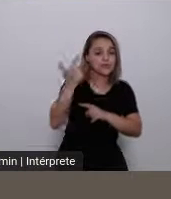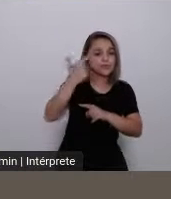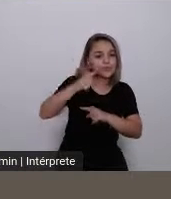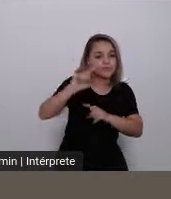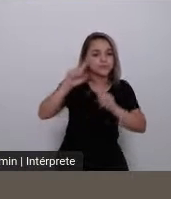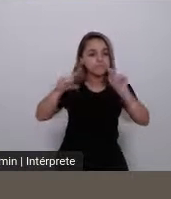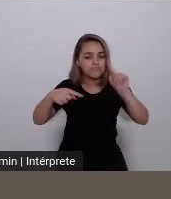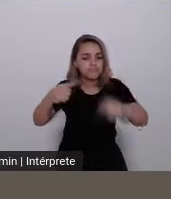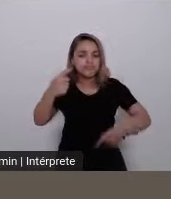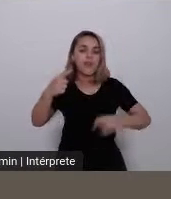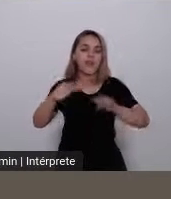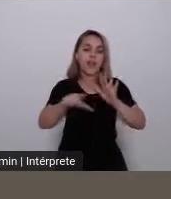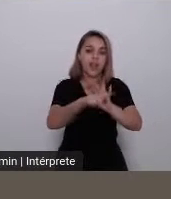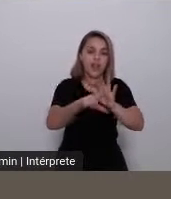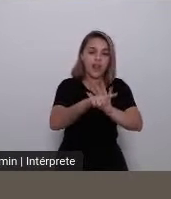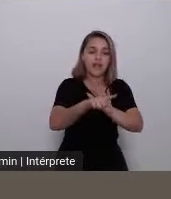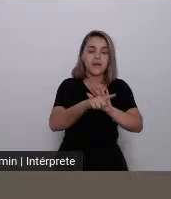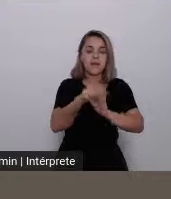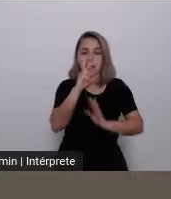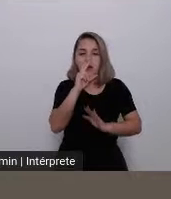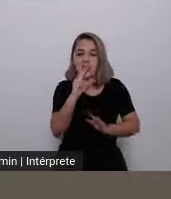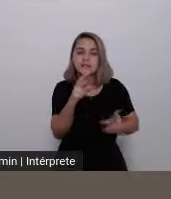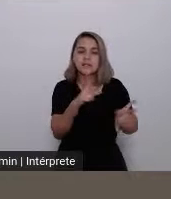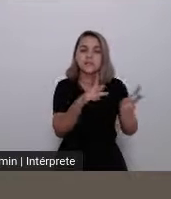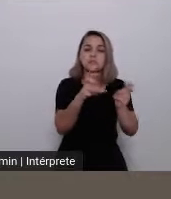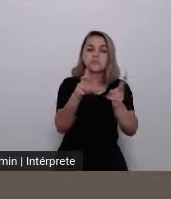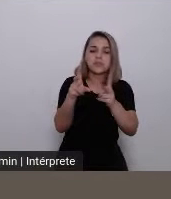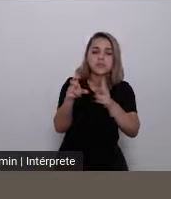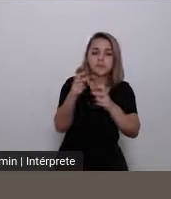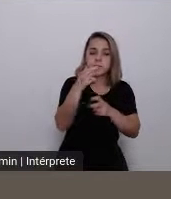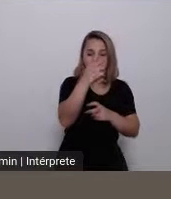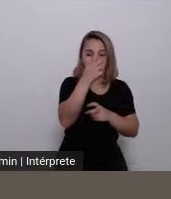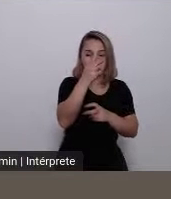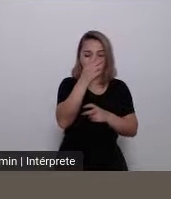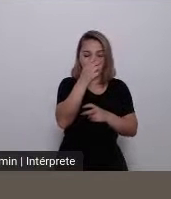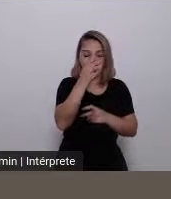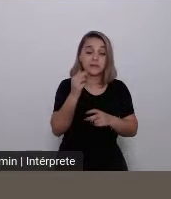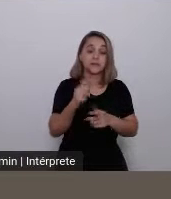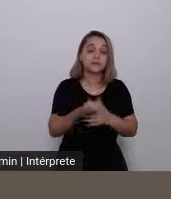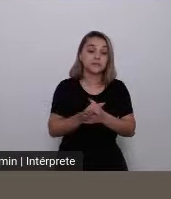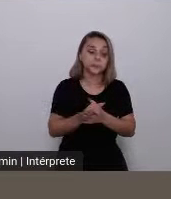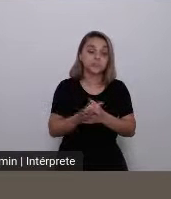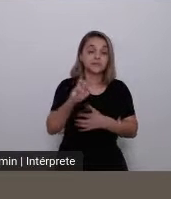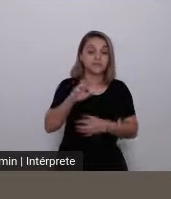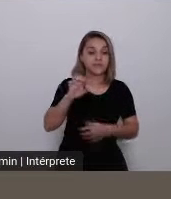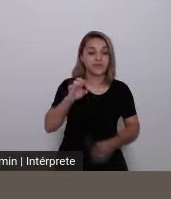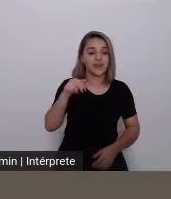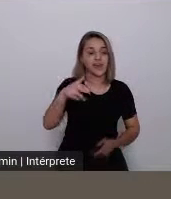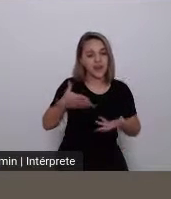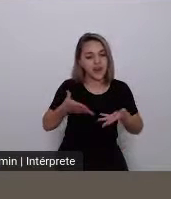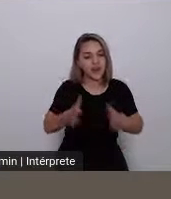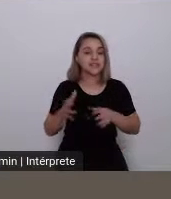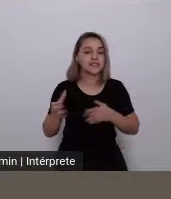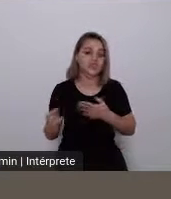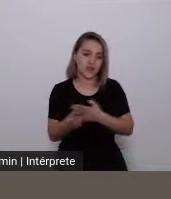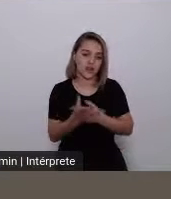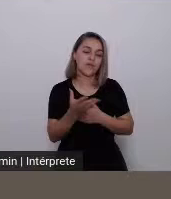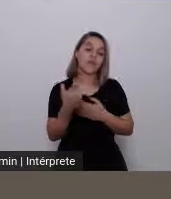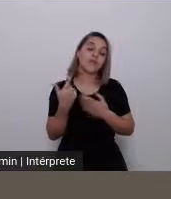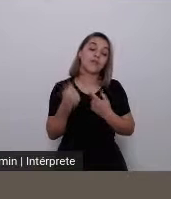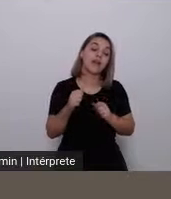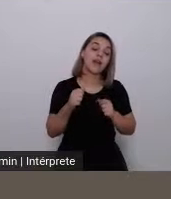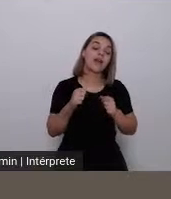essa lei de aparência da perspectiva renascentista, eram novas dimensões do mundo